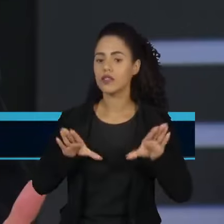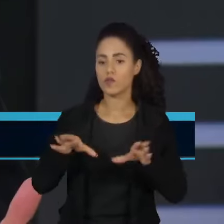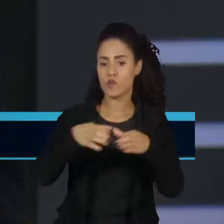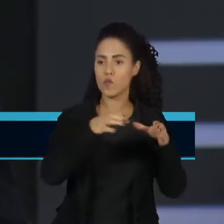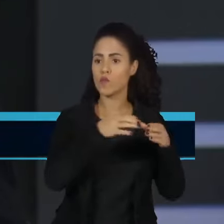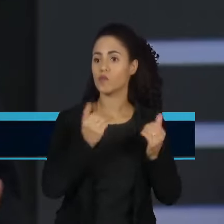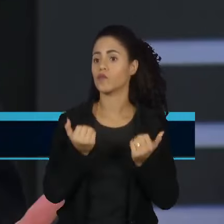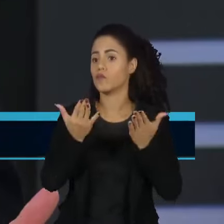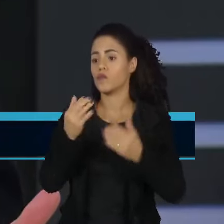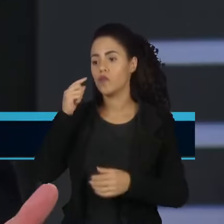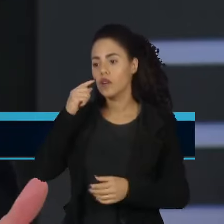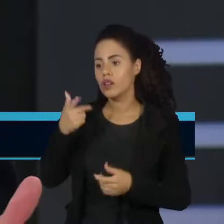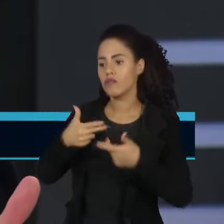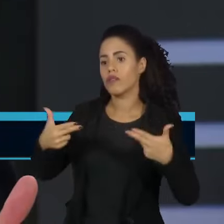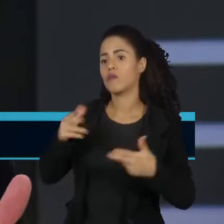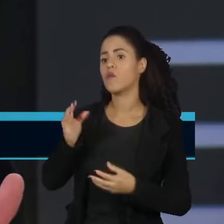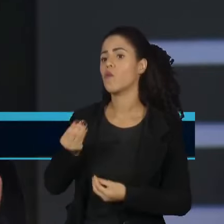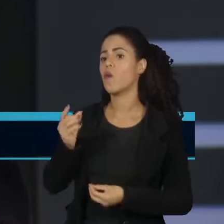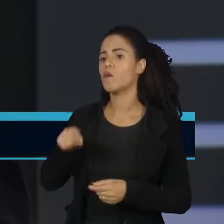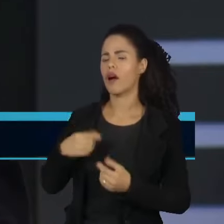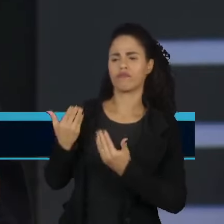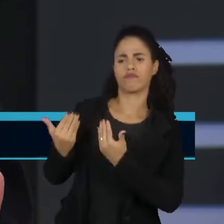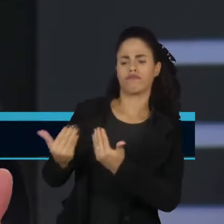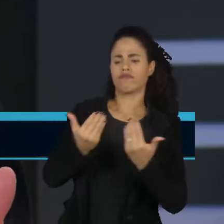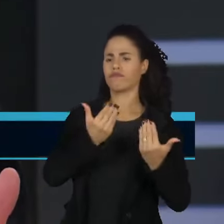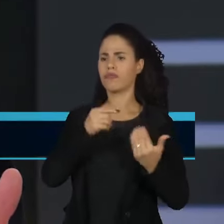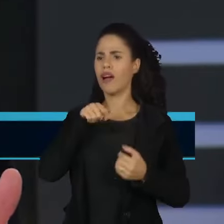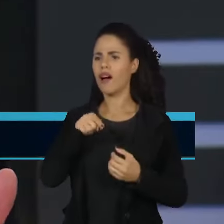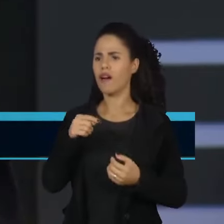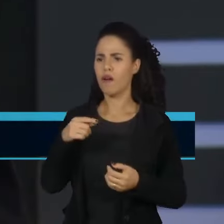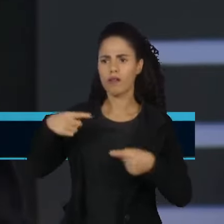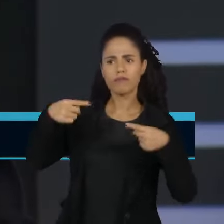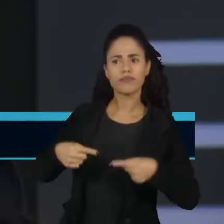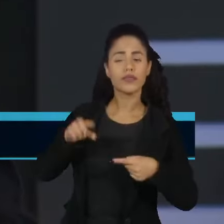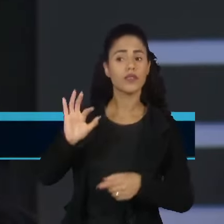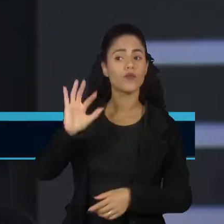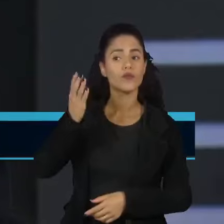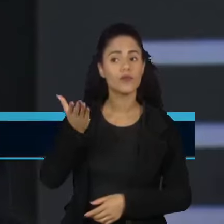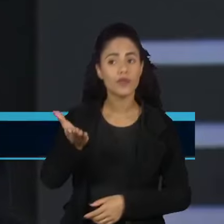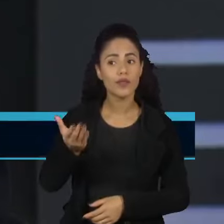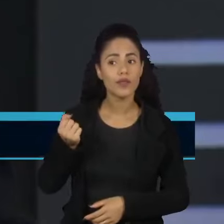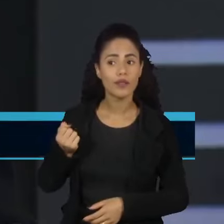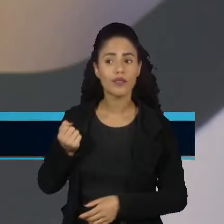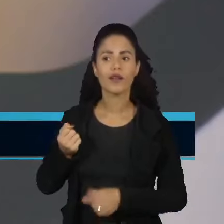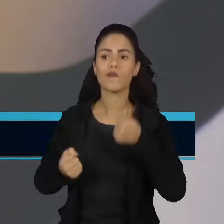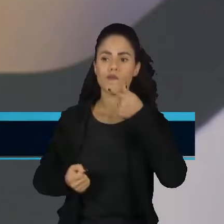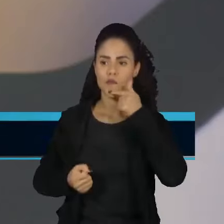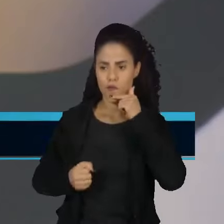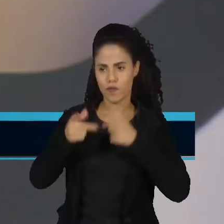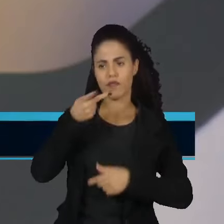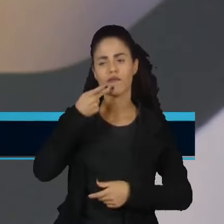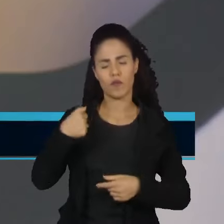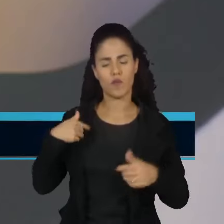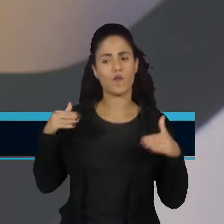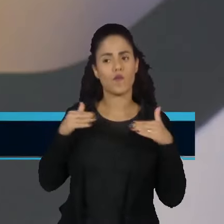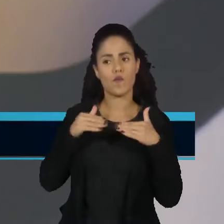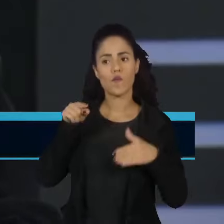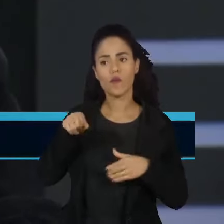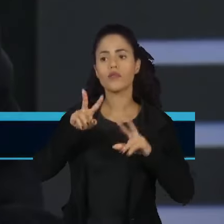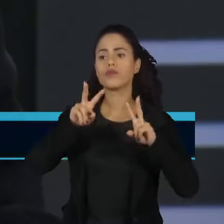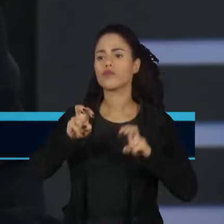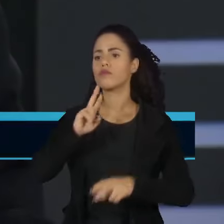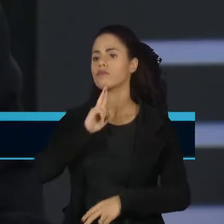internacionais estão apontando a suspeita que levou a esse desafio todo que o Vila falava com relação aos resultados. Então,